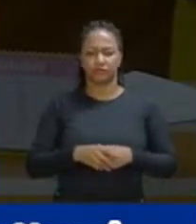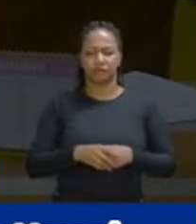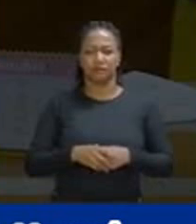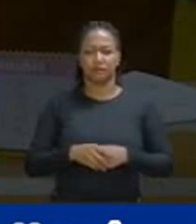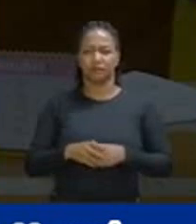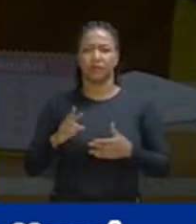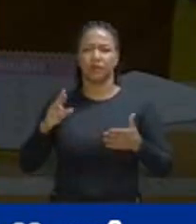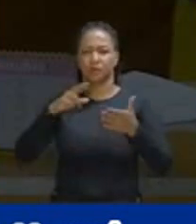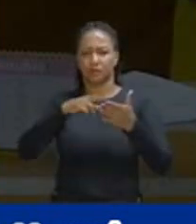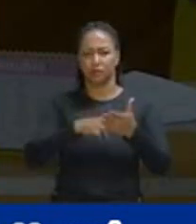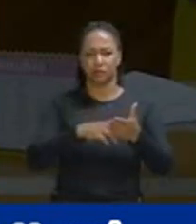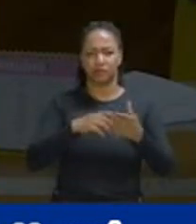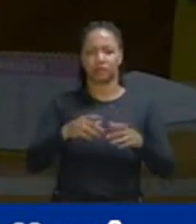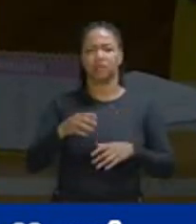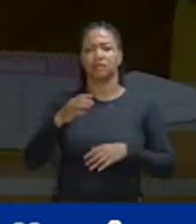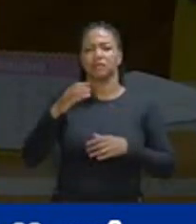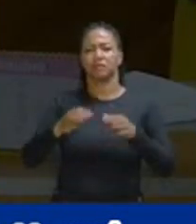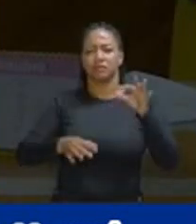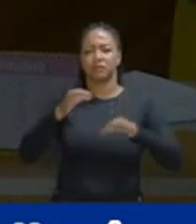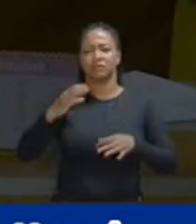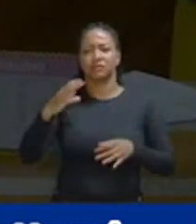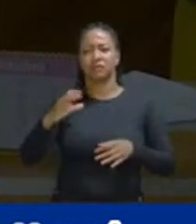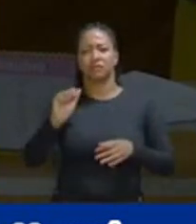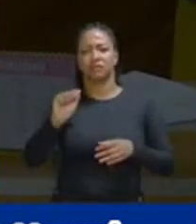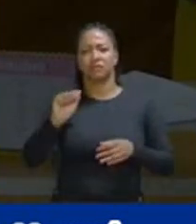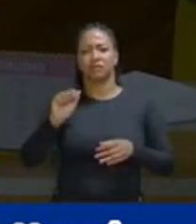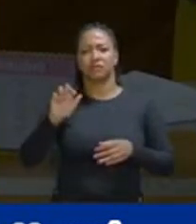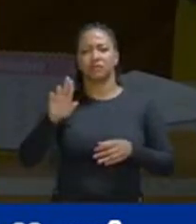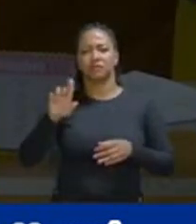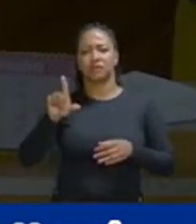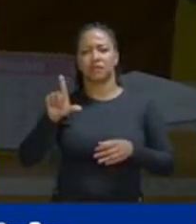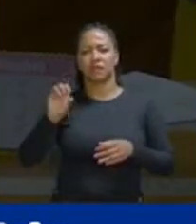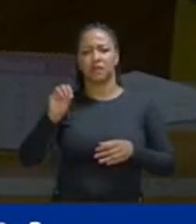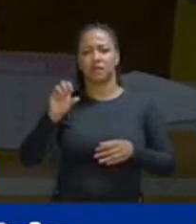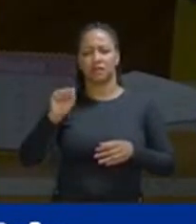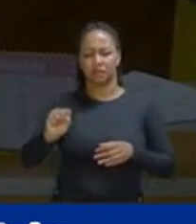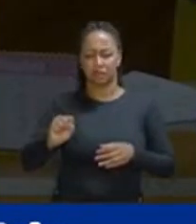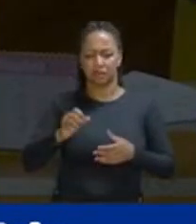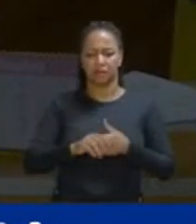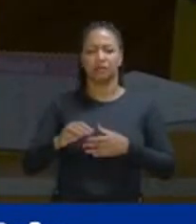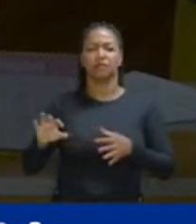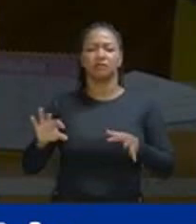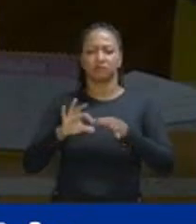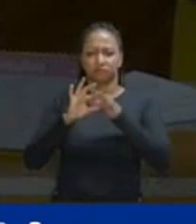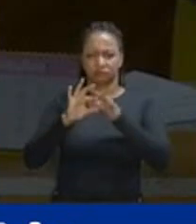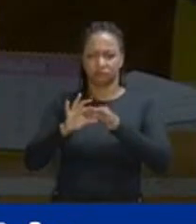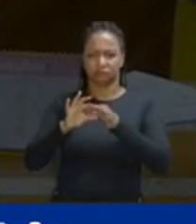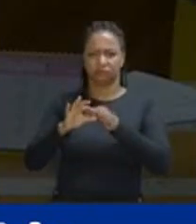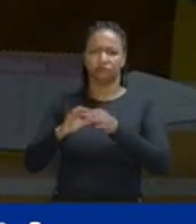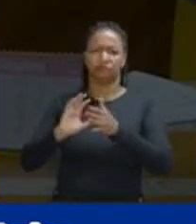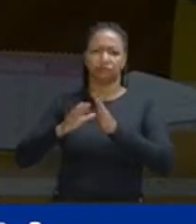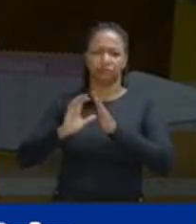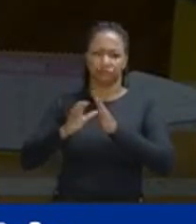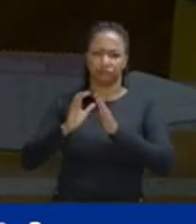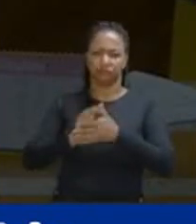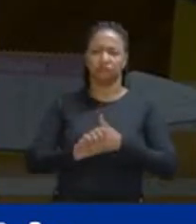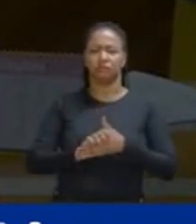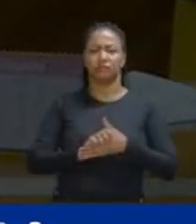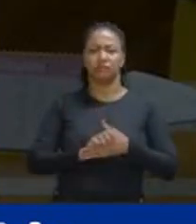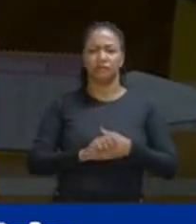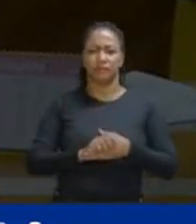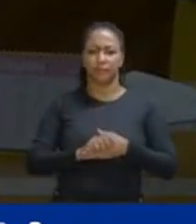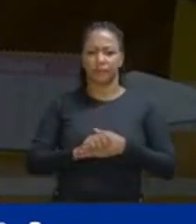O relator é o juiz Carlos Fernando, recorrente coligação Macapá da Esperança e recorrido Antônio Paulo de Oliveira